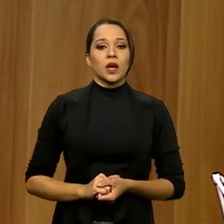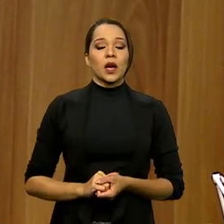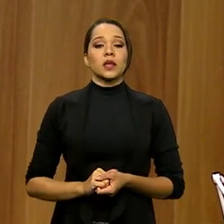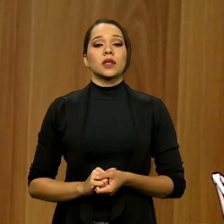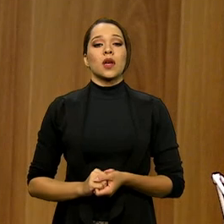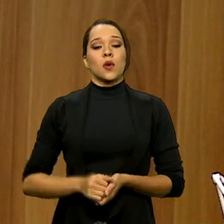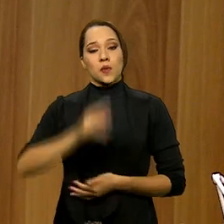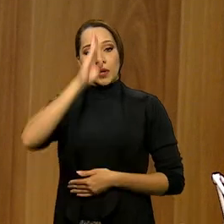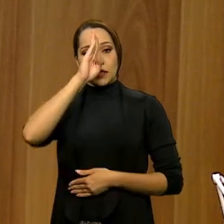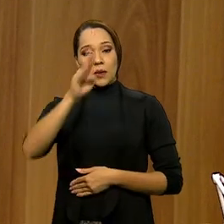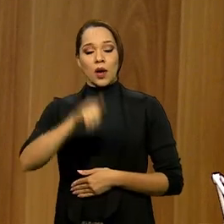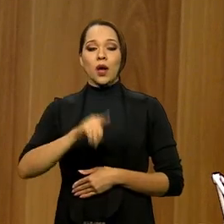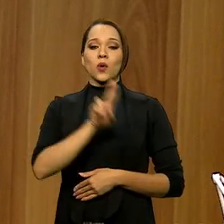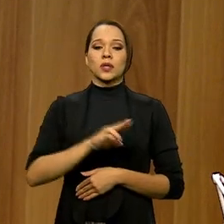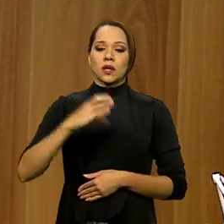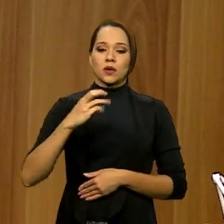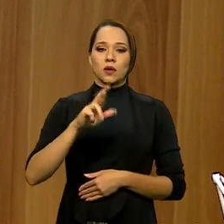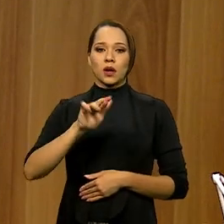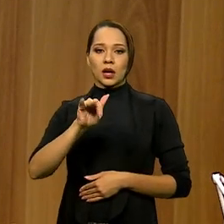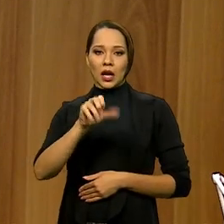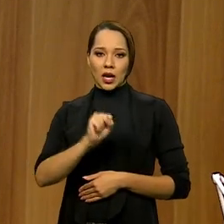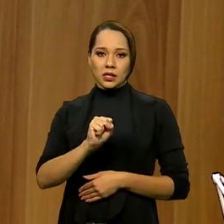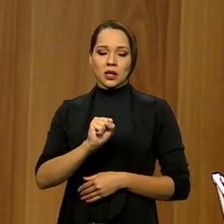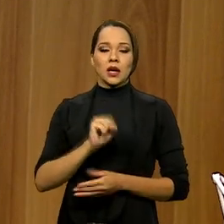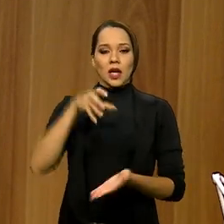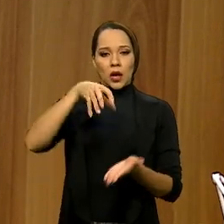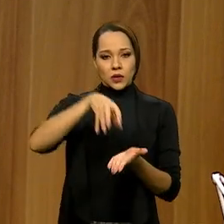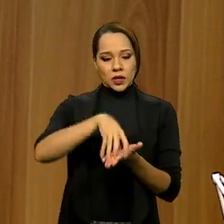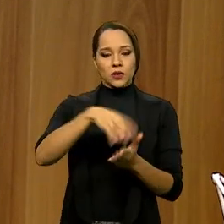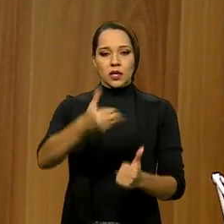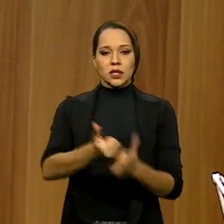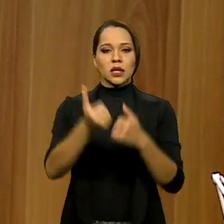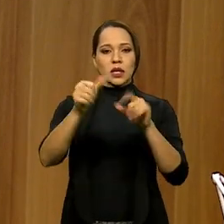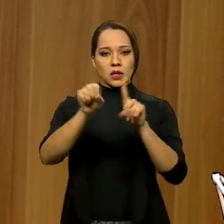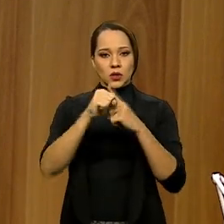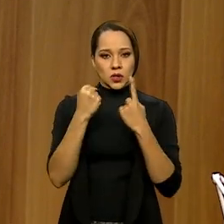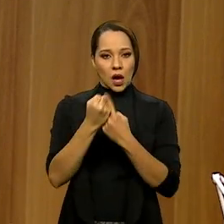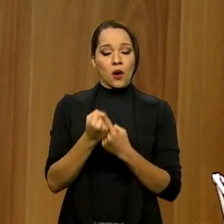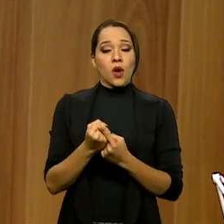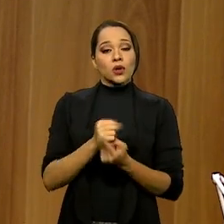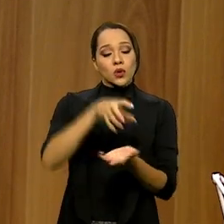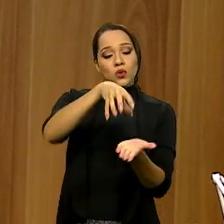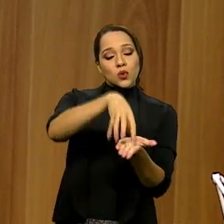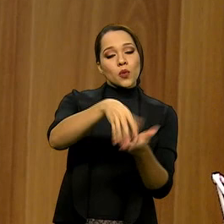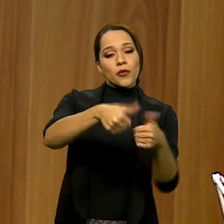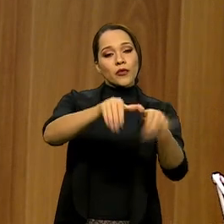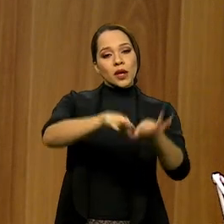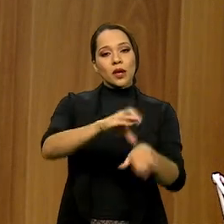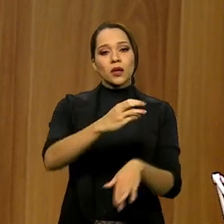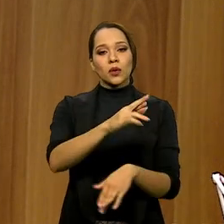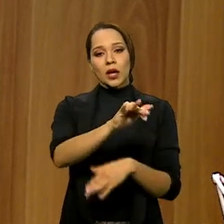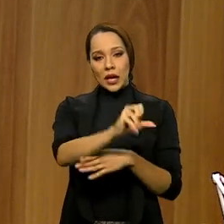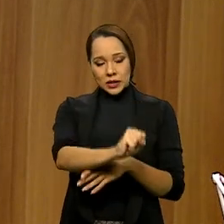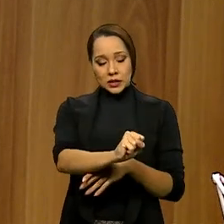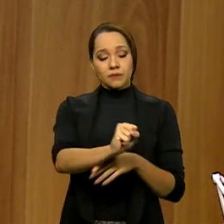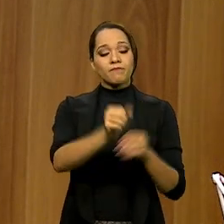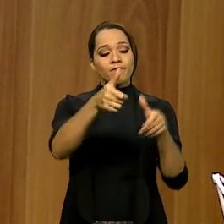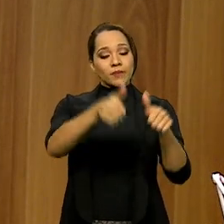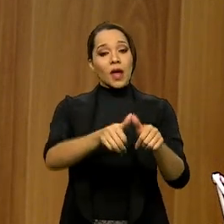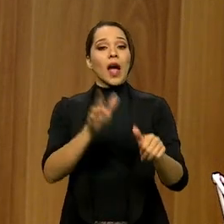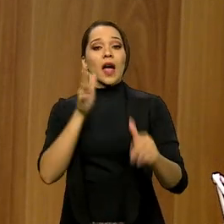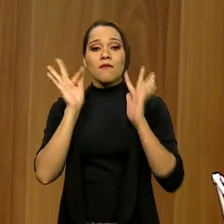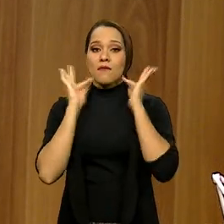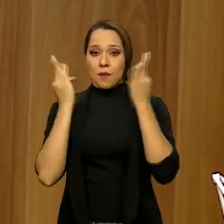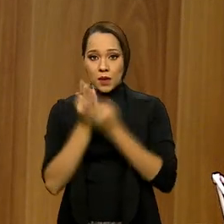A nossa porta de entrada é o CRAS, o Centro de Referência da Assistência Social. Então, as nossas equipes elas ficam lá e, através do CRAS, as famílias